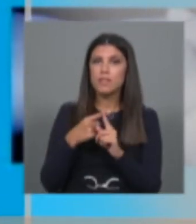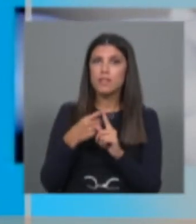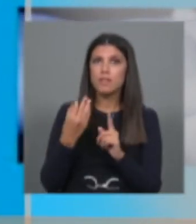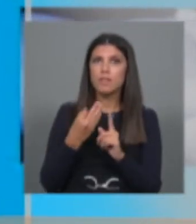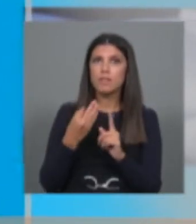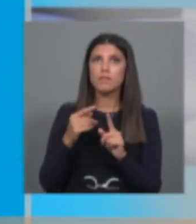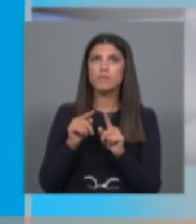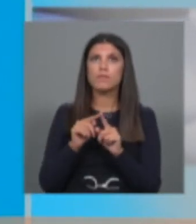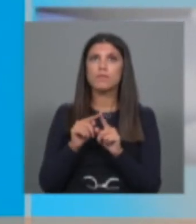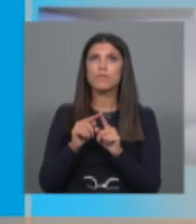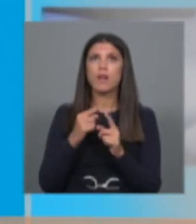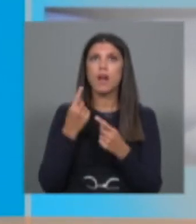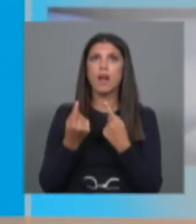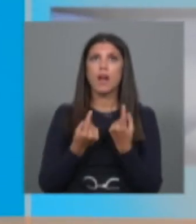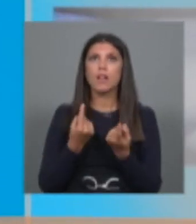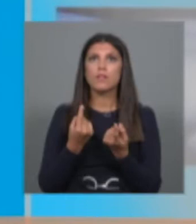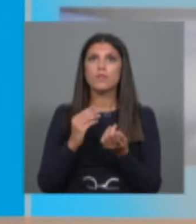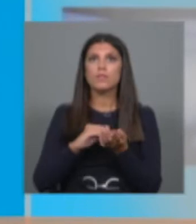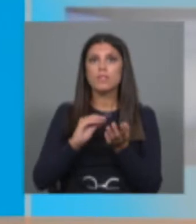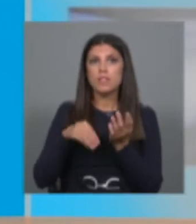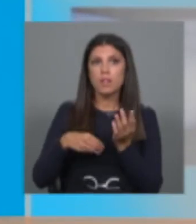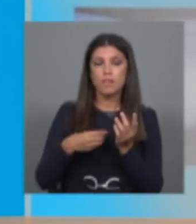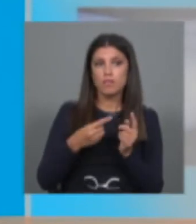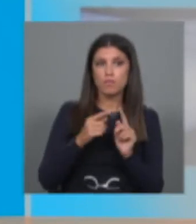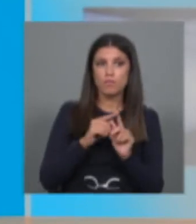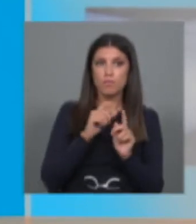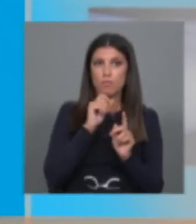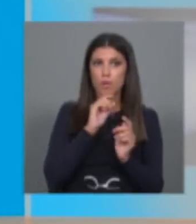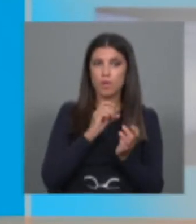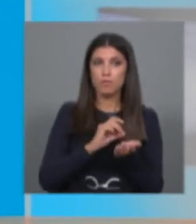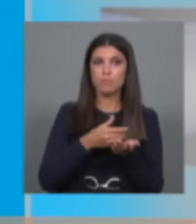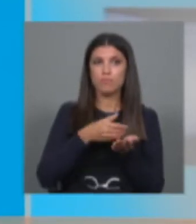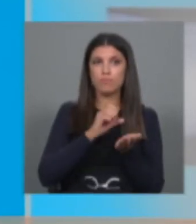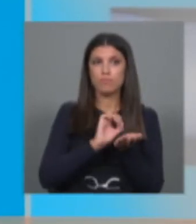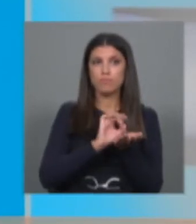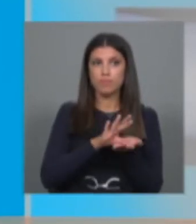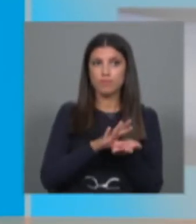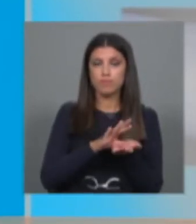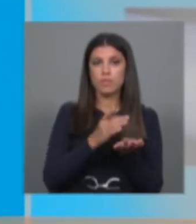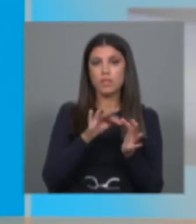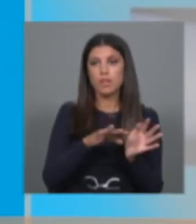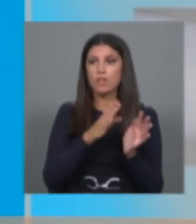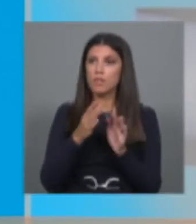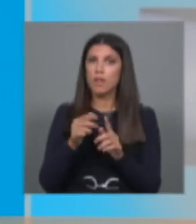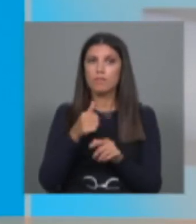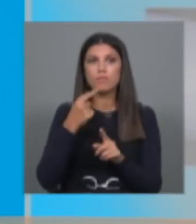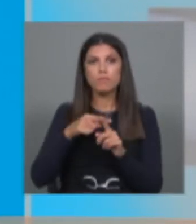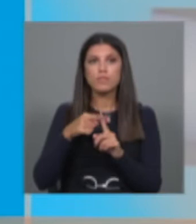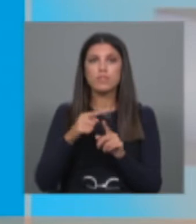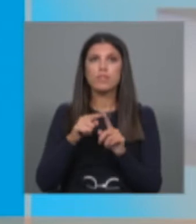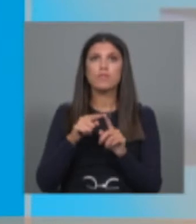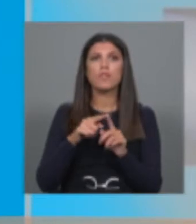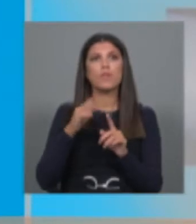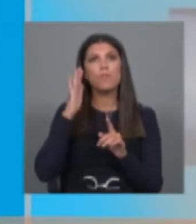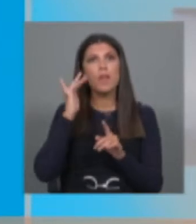algumas assinaturas não serem válidas. Foi uma iniciativa promovida sobretudo pela Federação